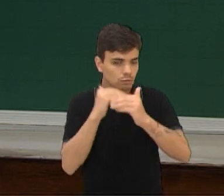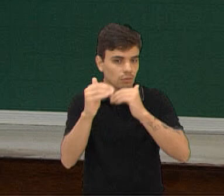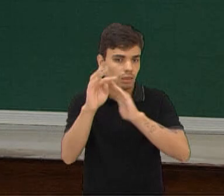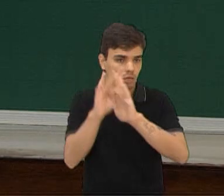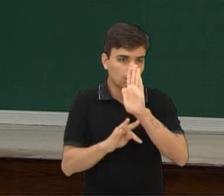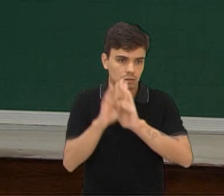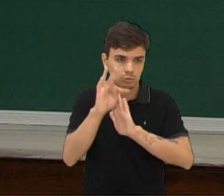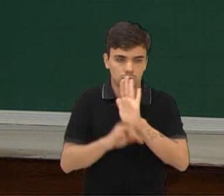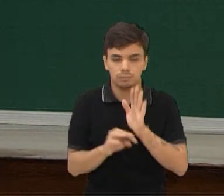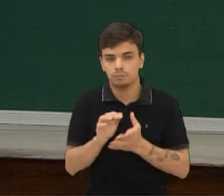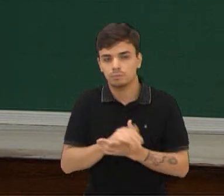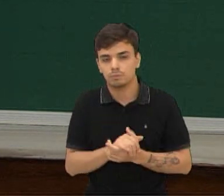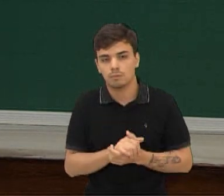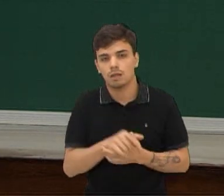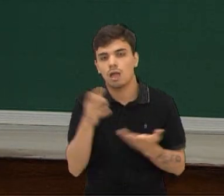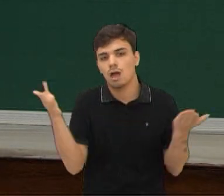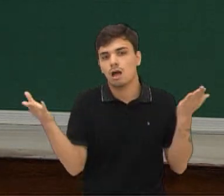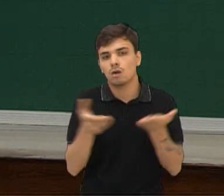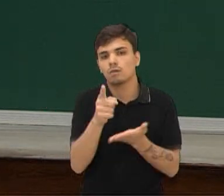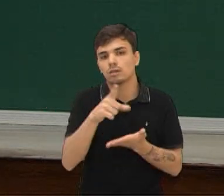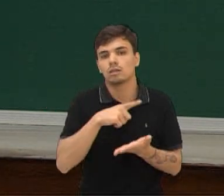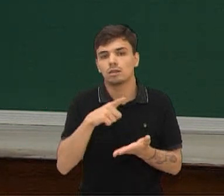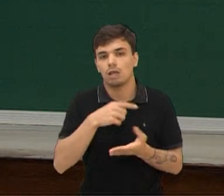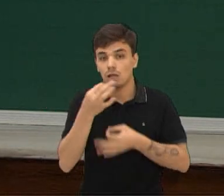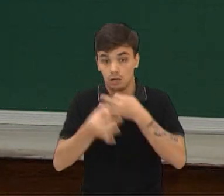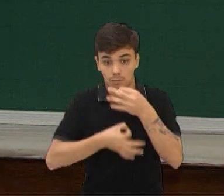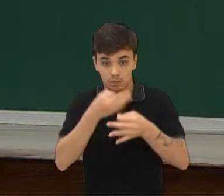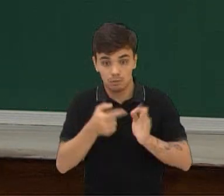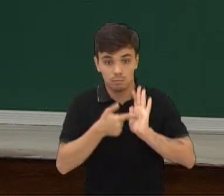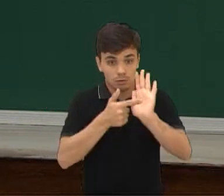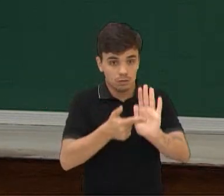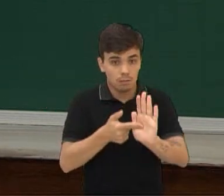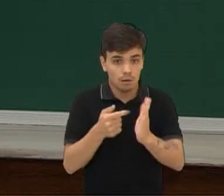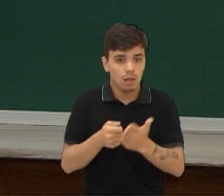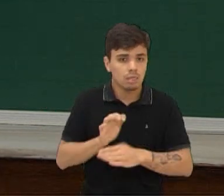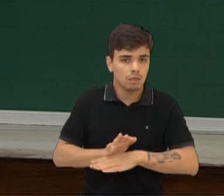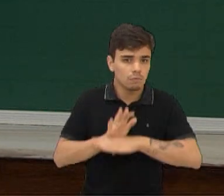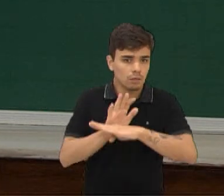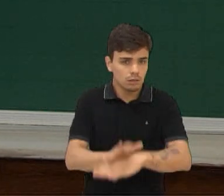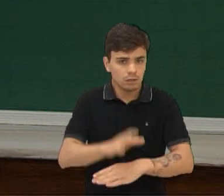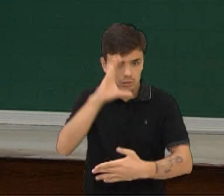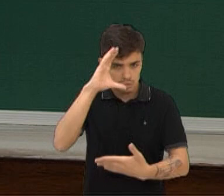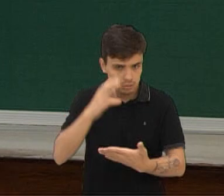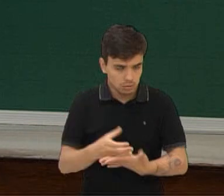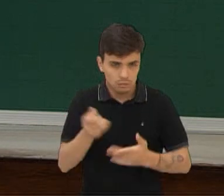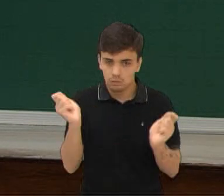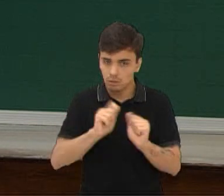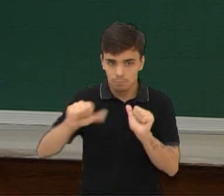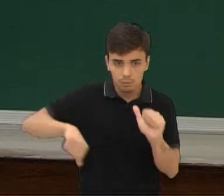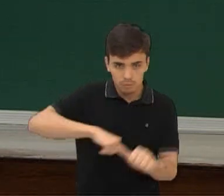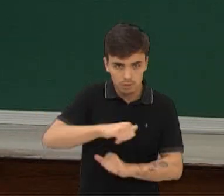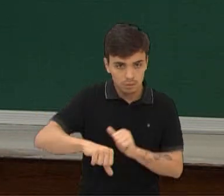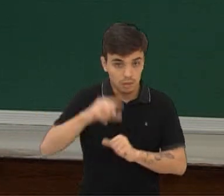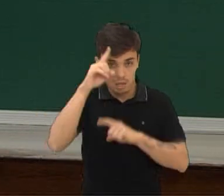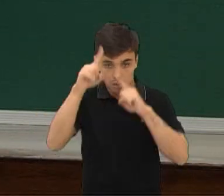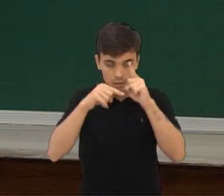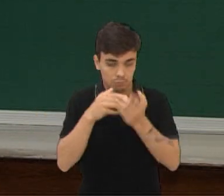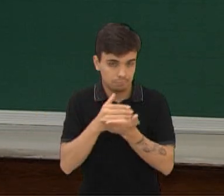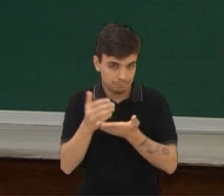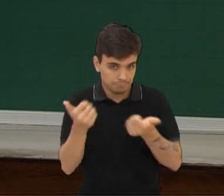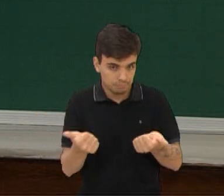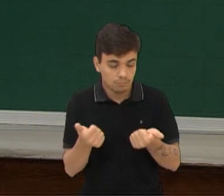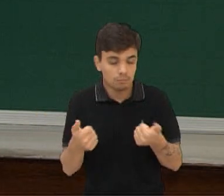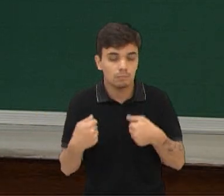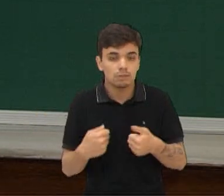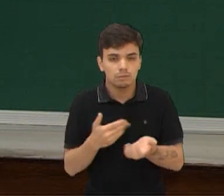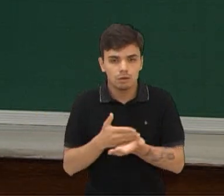aí? Bom, agora você tem que apresentar argumentos para defender a tese. Você não pode mudar de ideia no meio do caminho, concorda comigo? Você tem